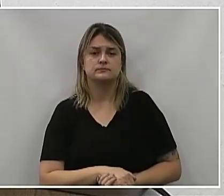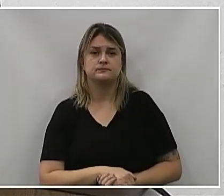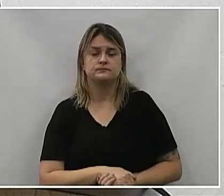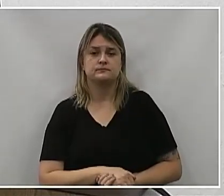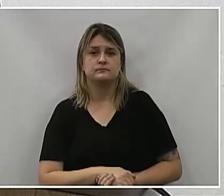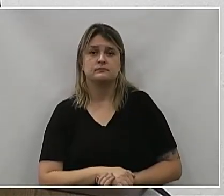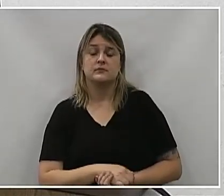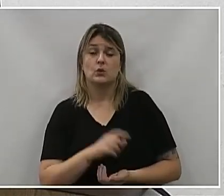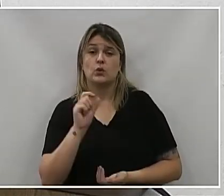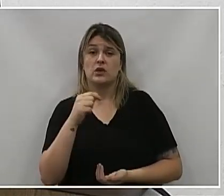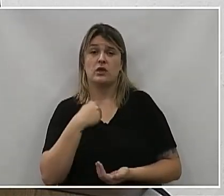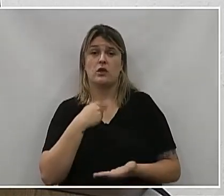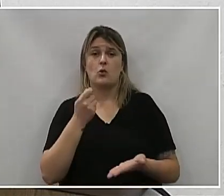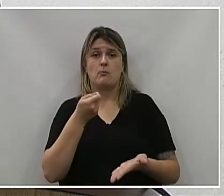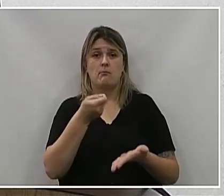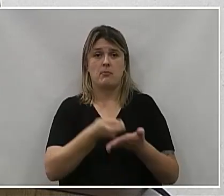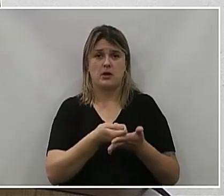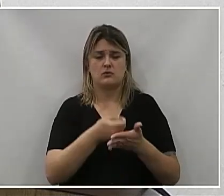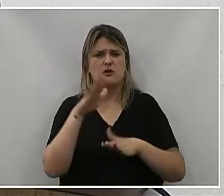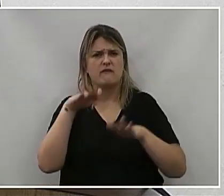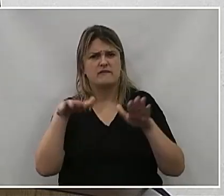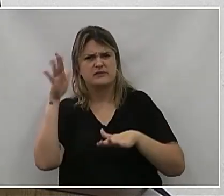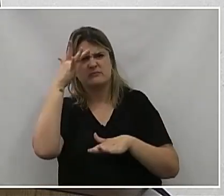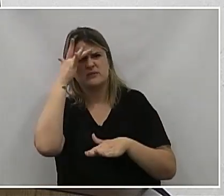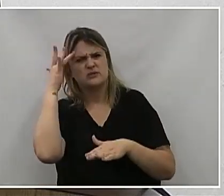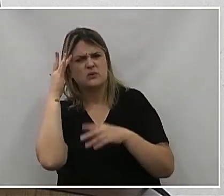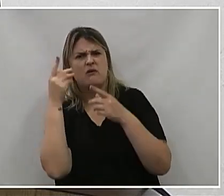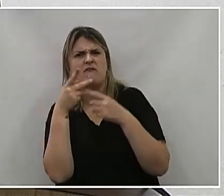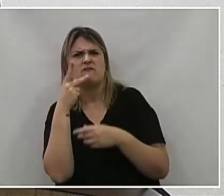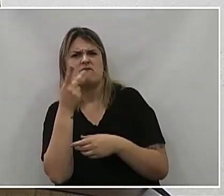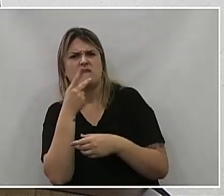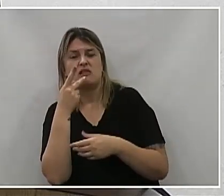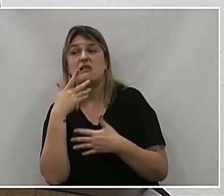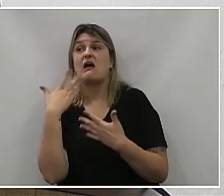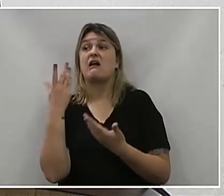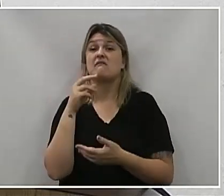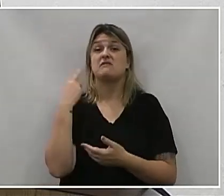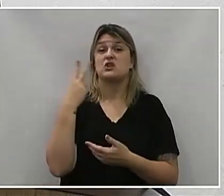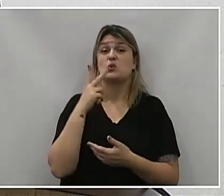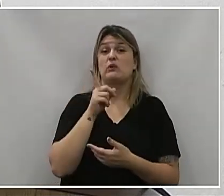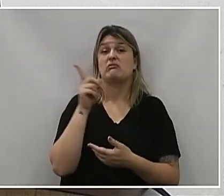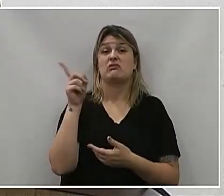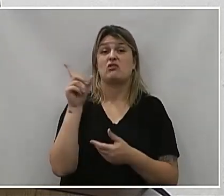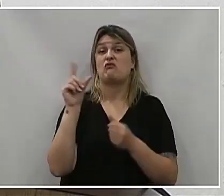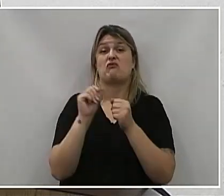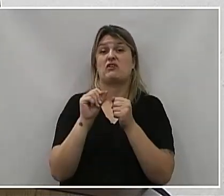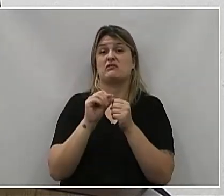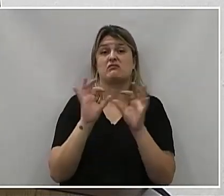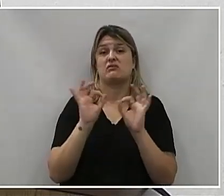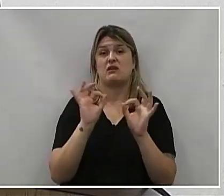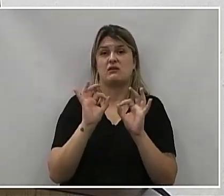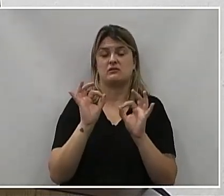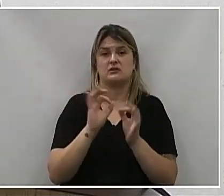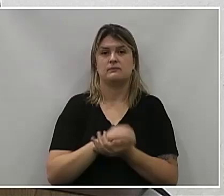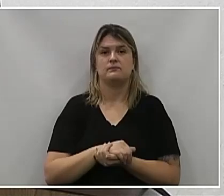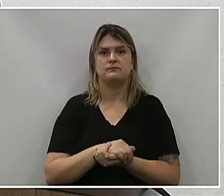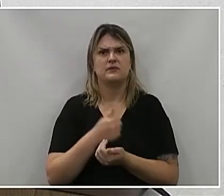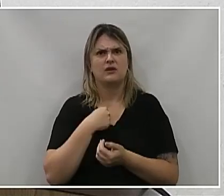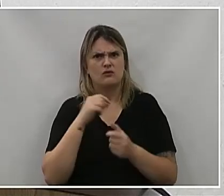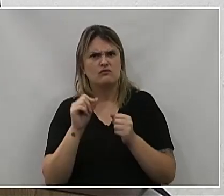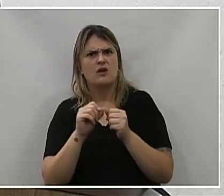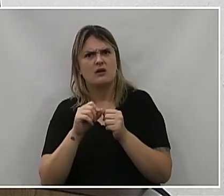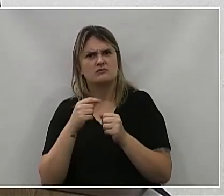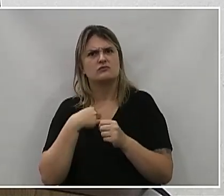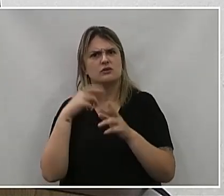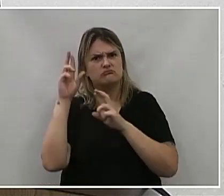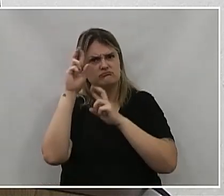É o preço que a gente paga, e muitas vezes o pessoal fala assim, o vereador está lá e não faz nada. Eu estou, enquanto vereador, que estou fazendo, estou